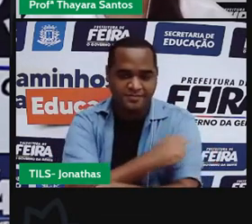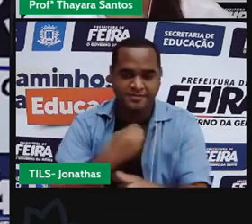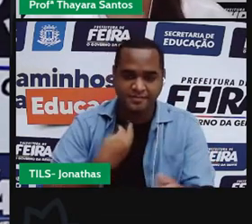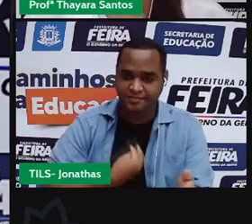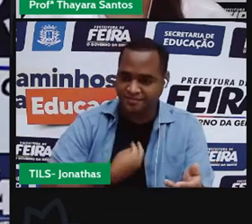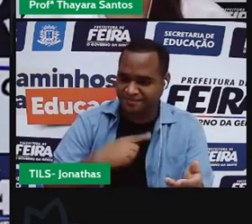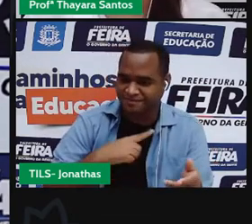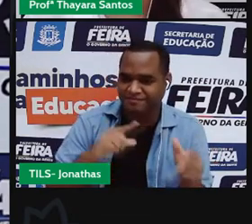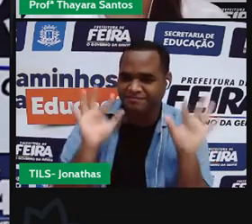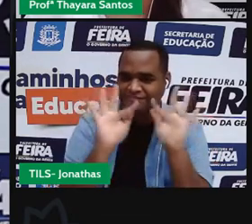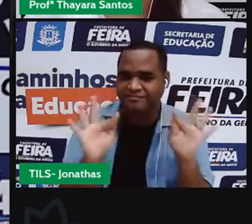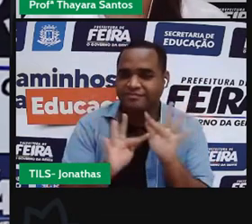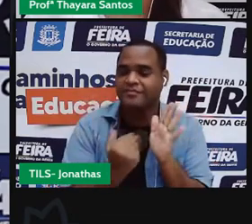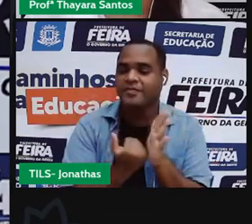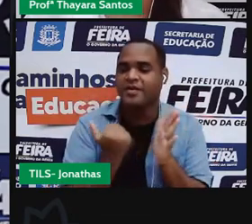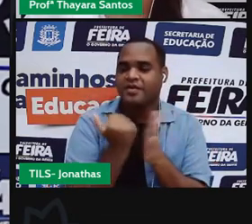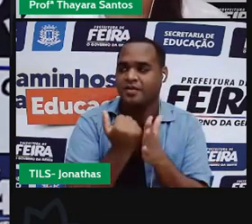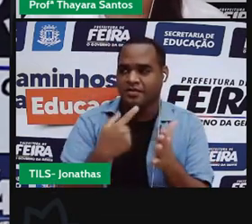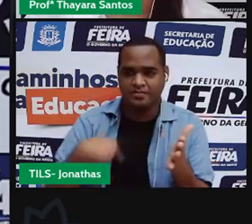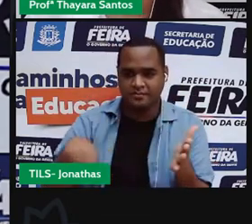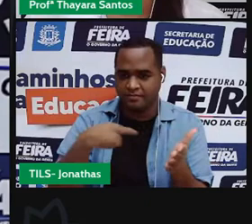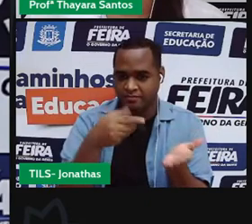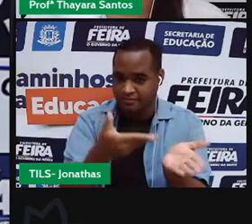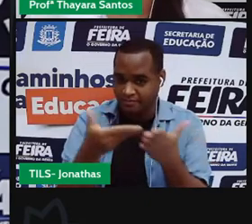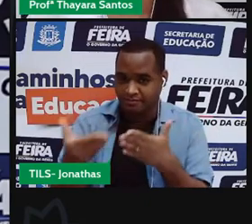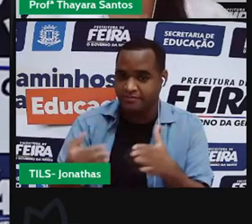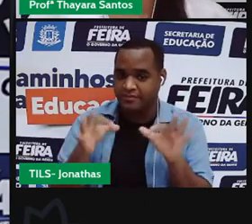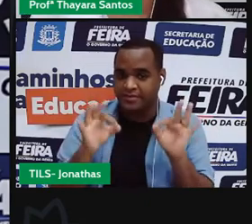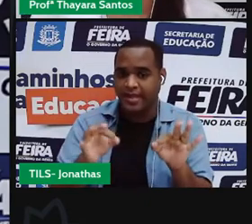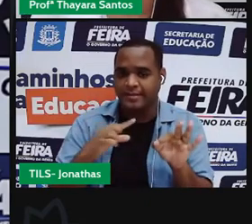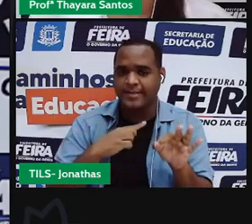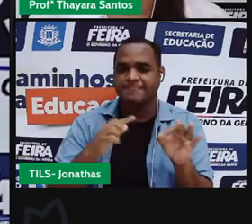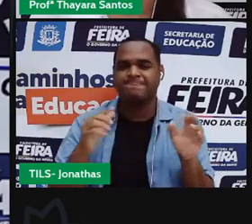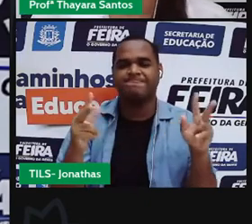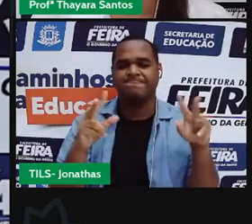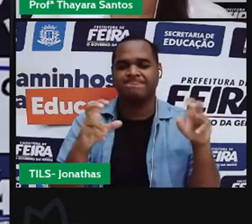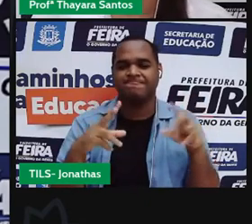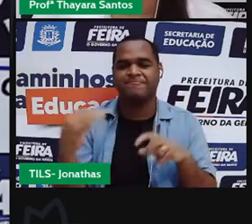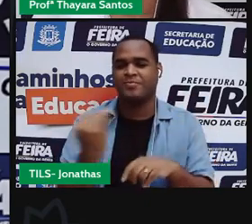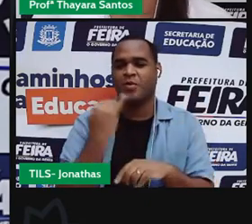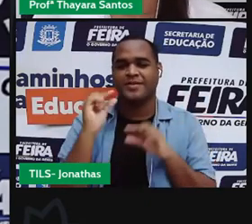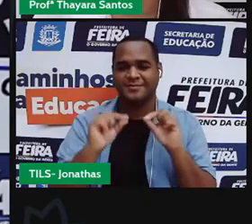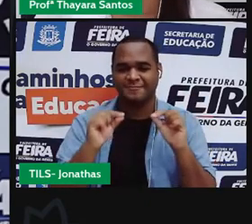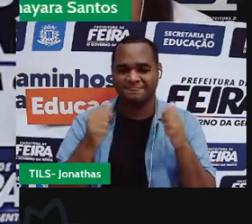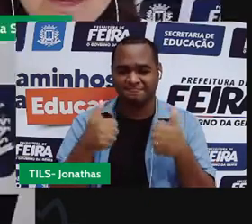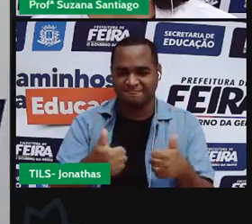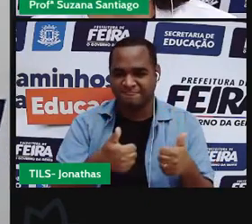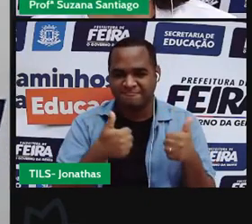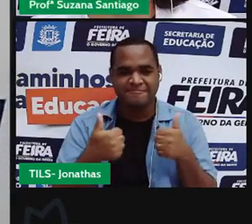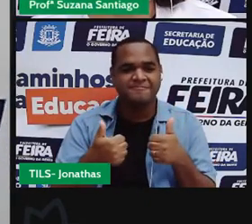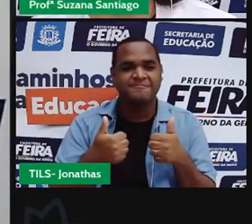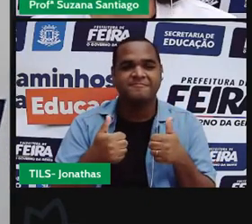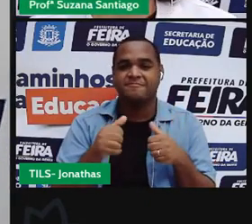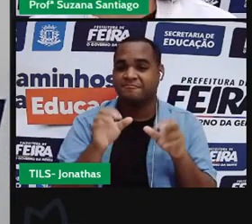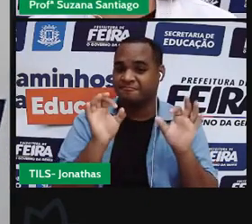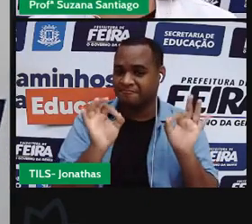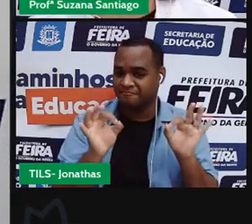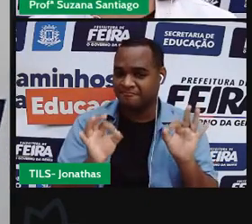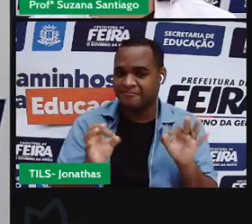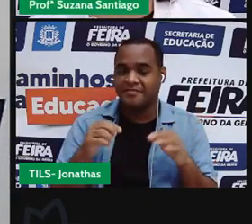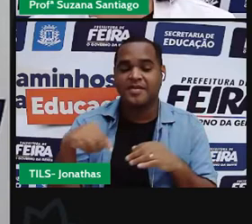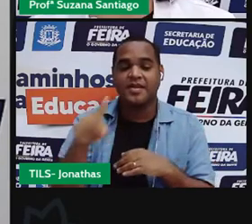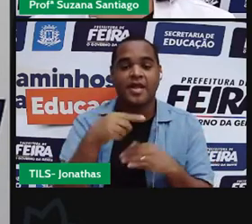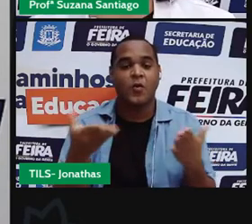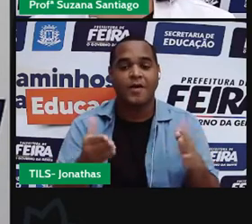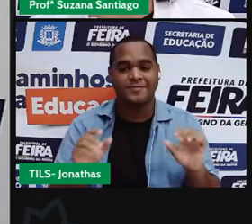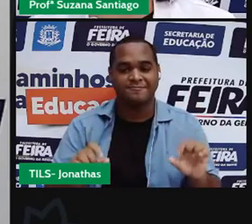estou muito feliz por ter sido convidada para falar desse assunto que é tão importante, né, Thay? Sim, com certeza. Agora eu vou colocar